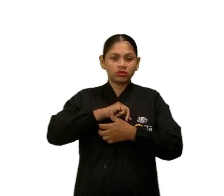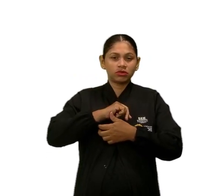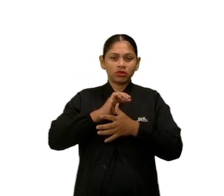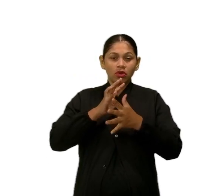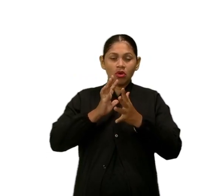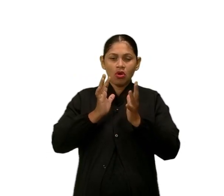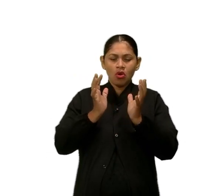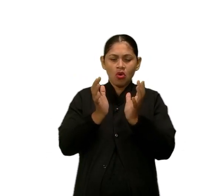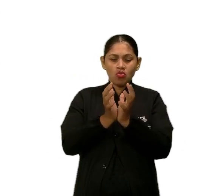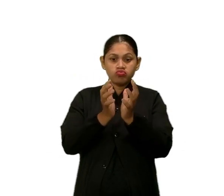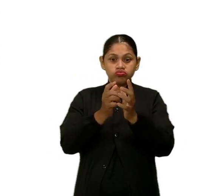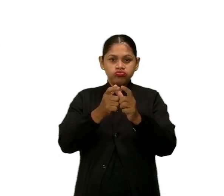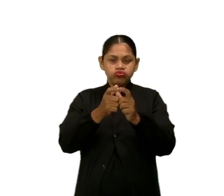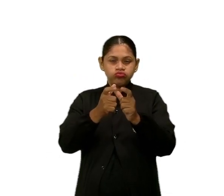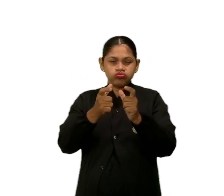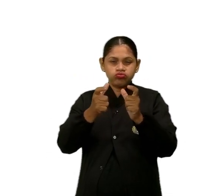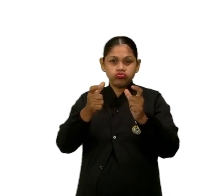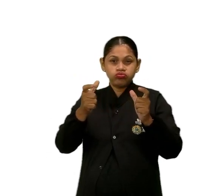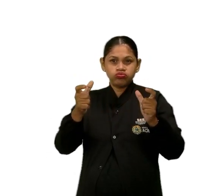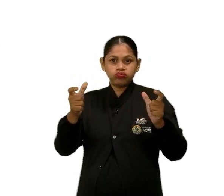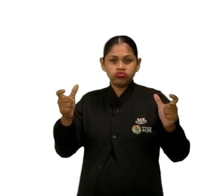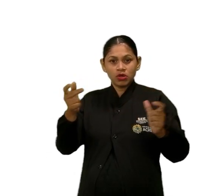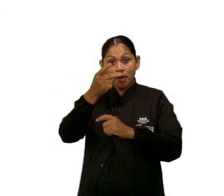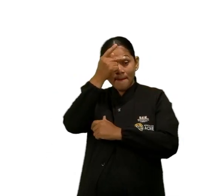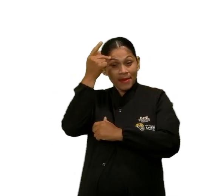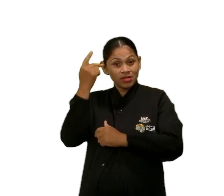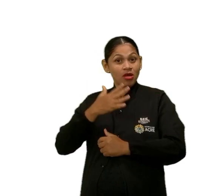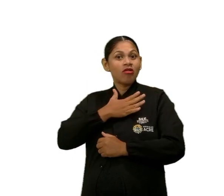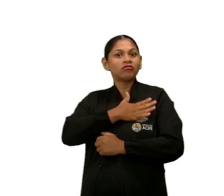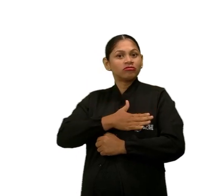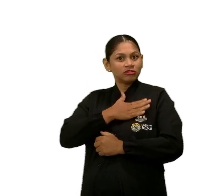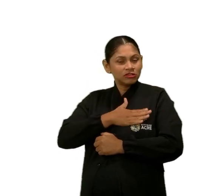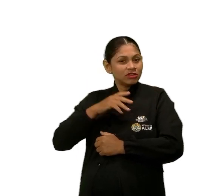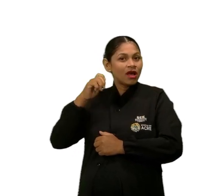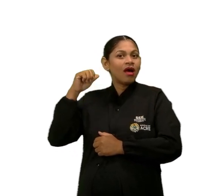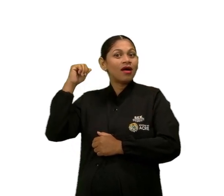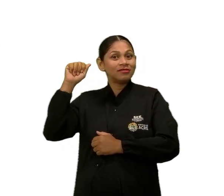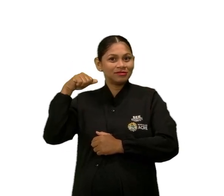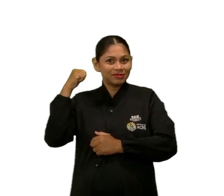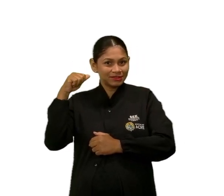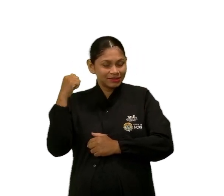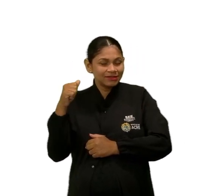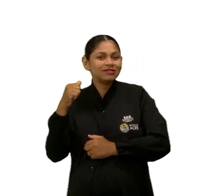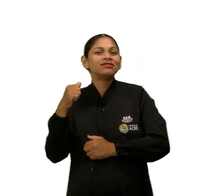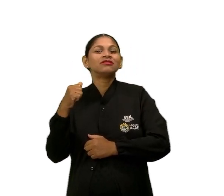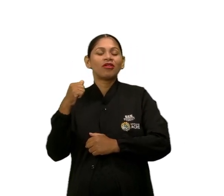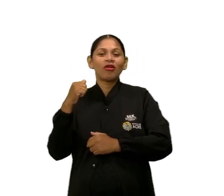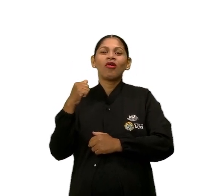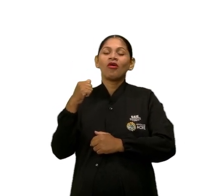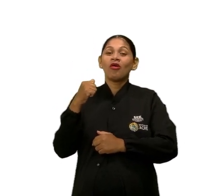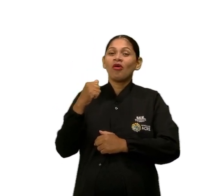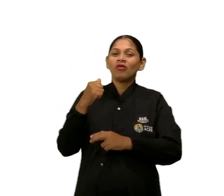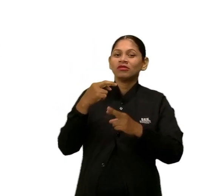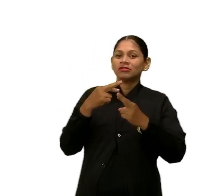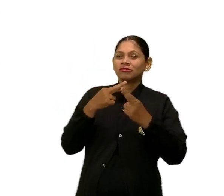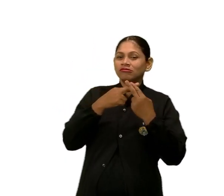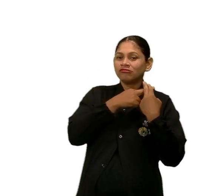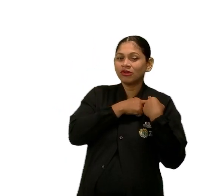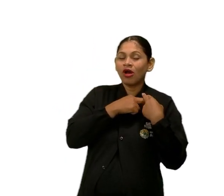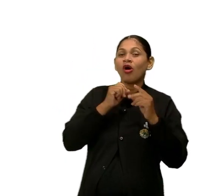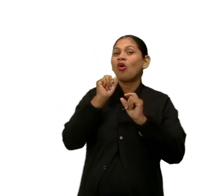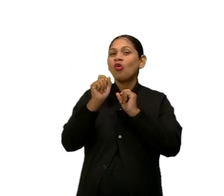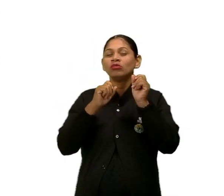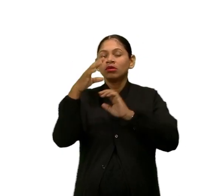né, de pessoas que gostavam dos atores, das atrizes, dos papéis que eram exibidos, e